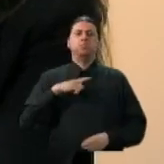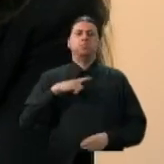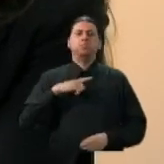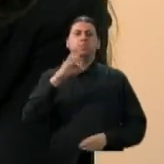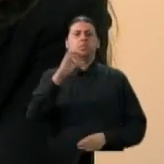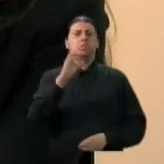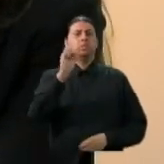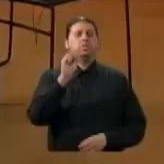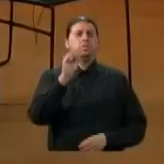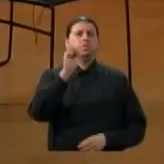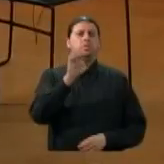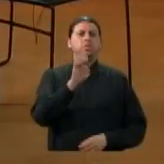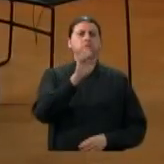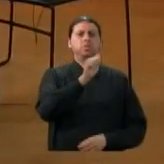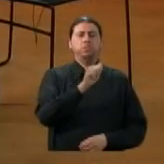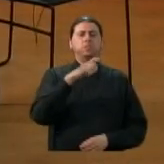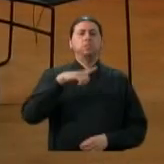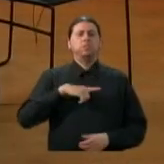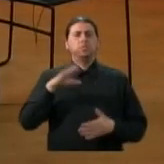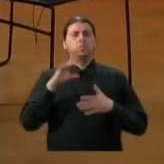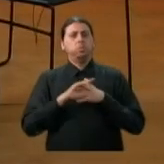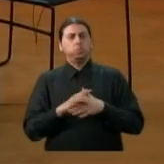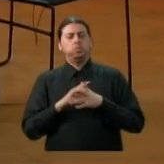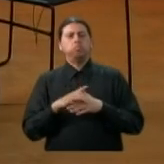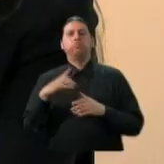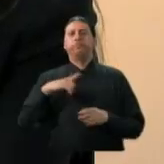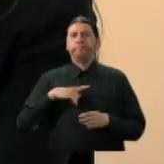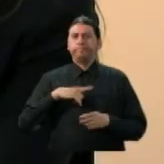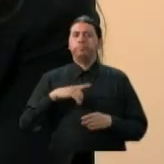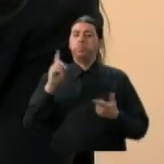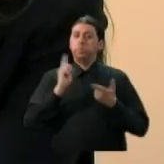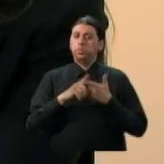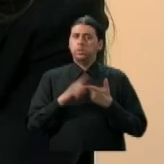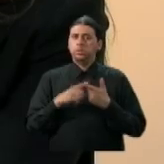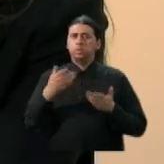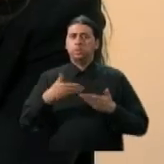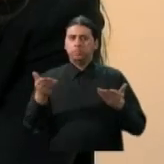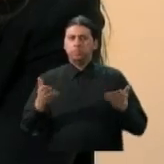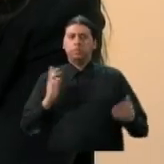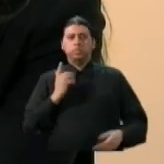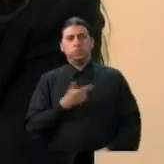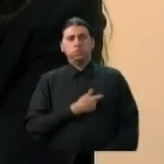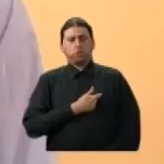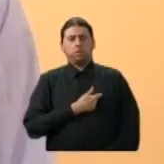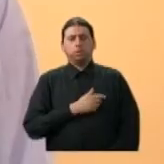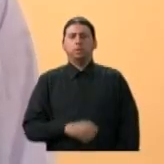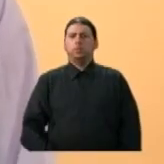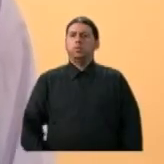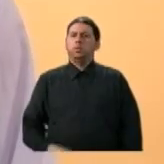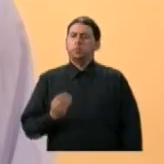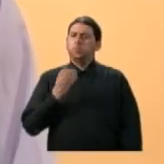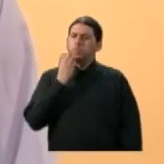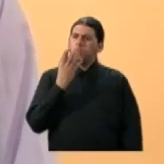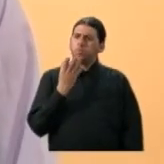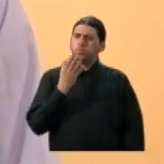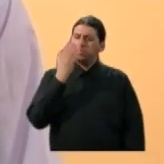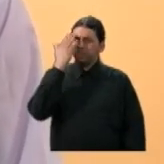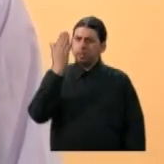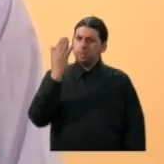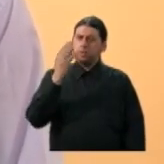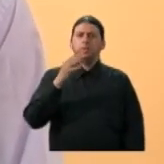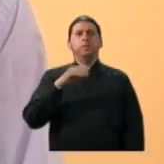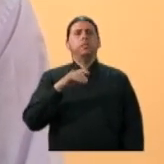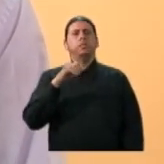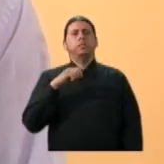transtorno que está evitando. Então tem que lançar a mão disso aí que está disponível para a gente. Bom, muito obrigado, Sinara Carvalho Nunes,